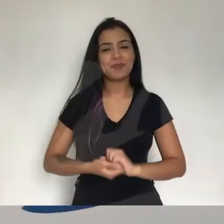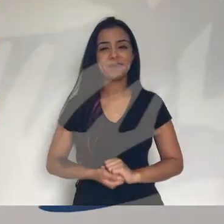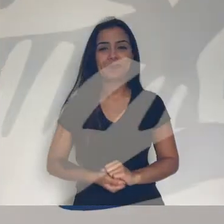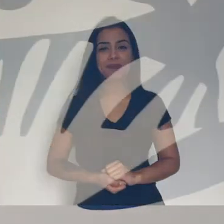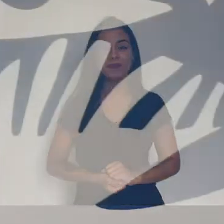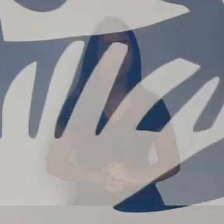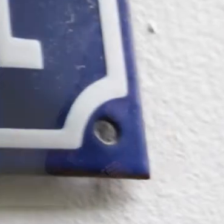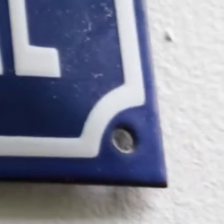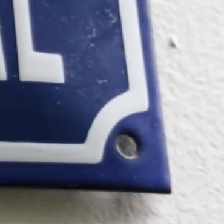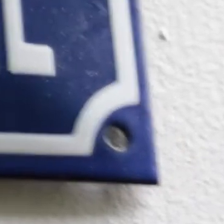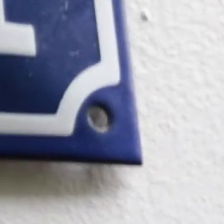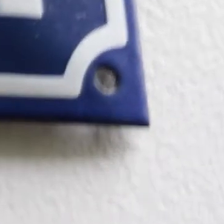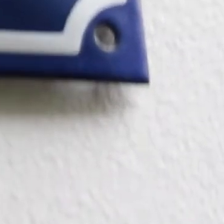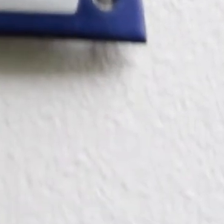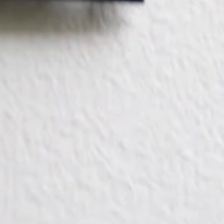sociedade.